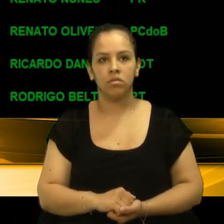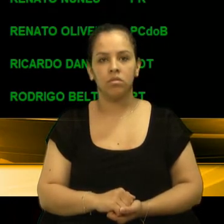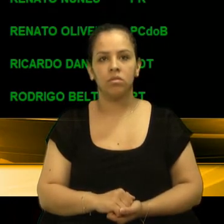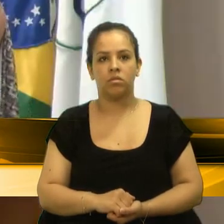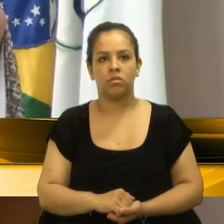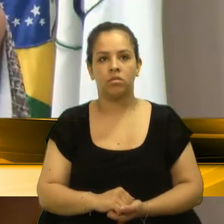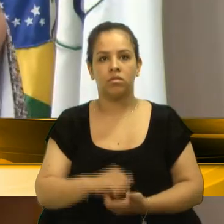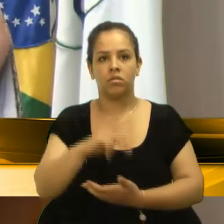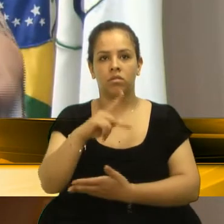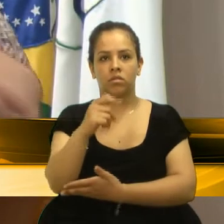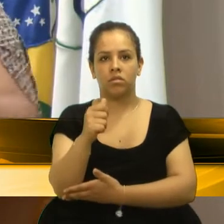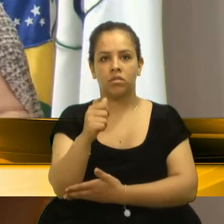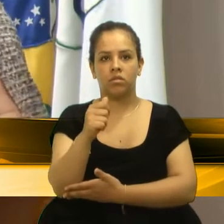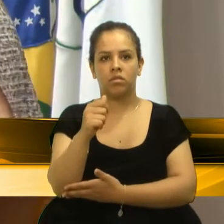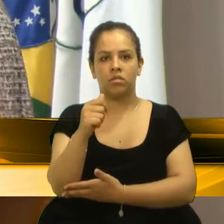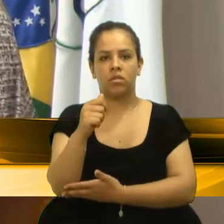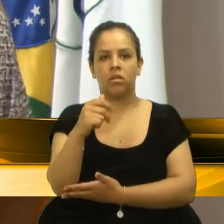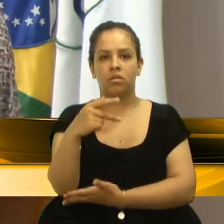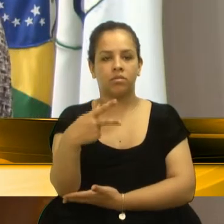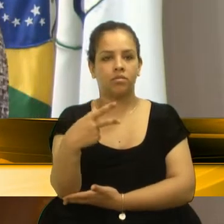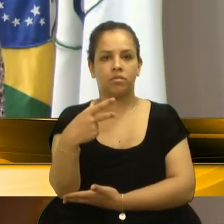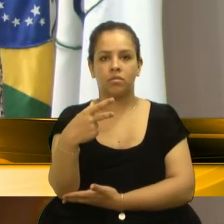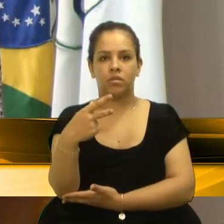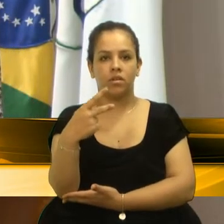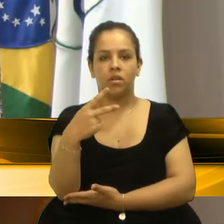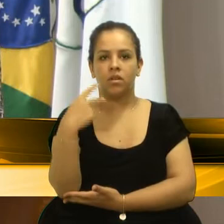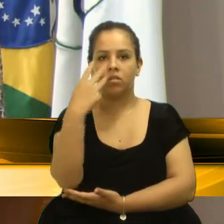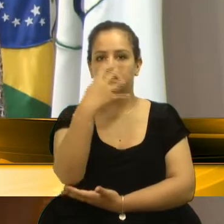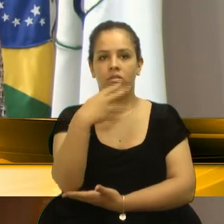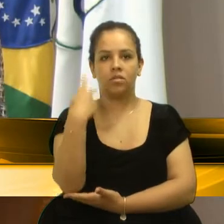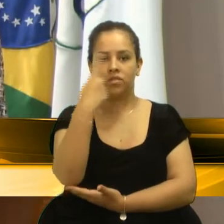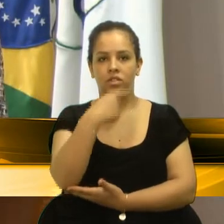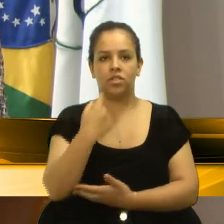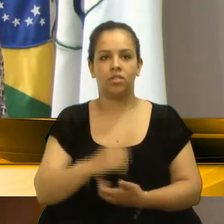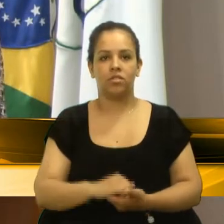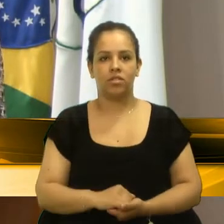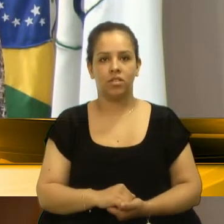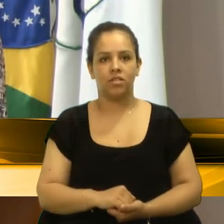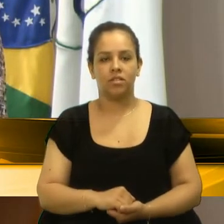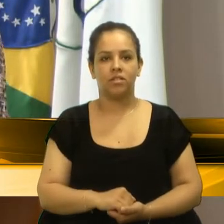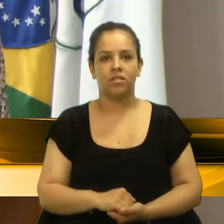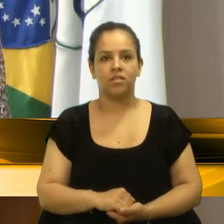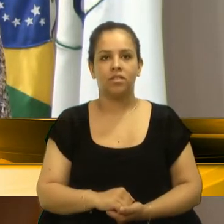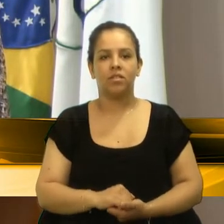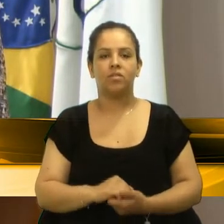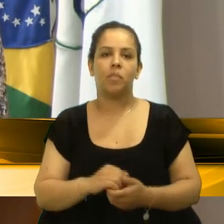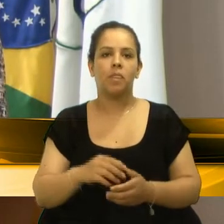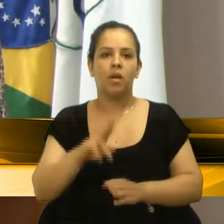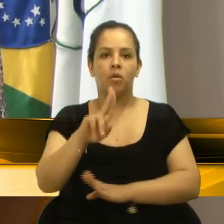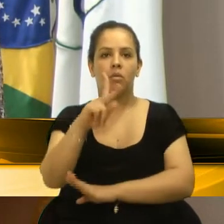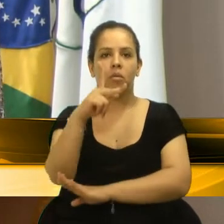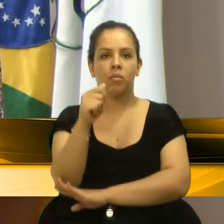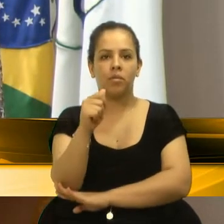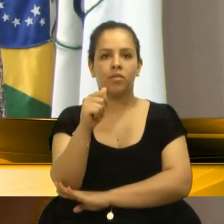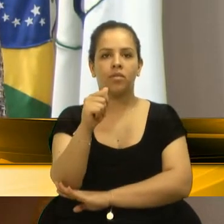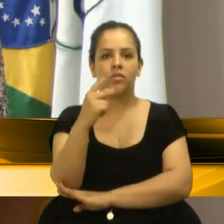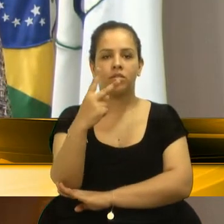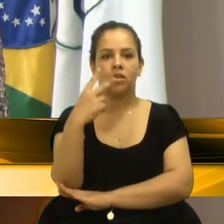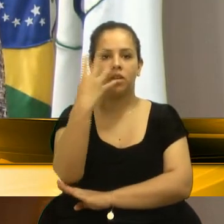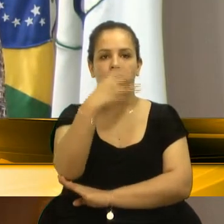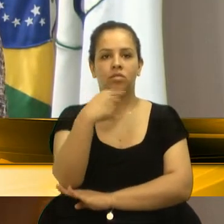PA 24 horas até a abertura da UPA Central 24 horas nível 3,